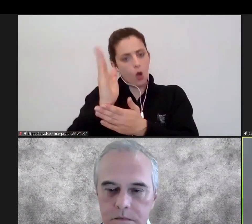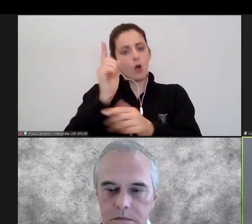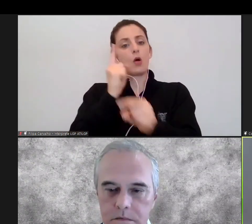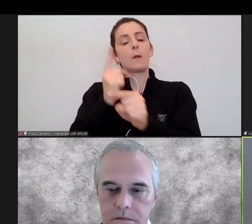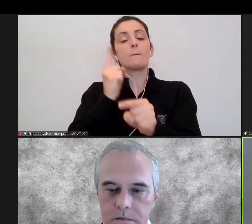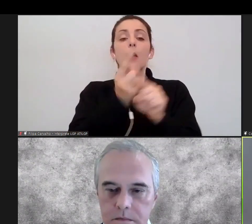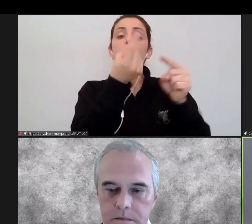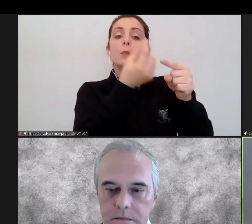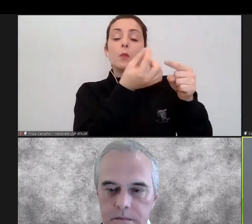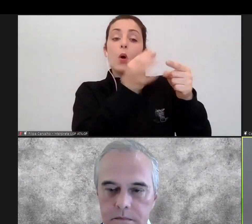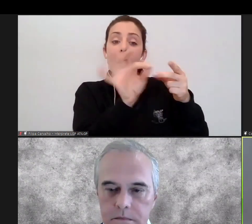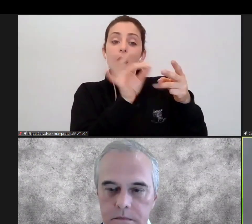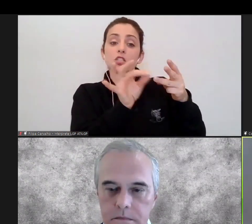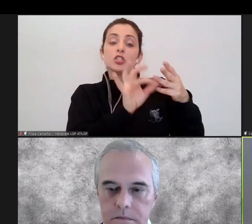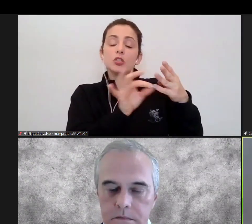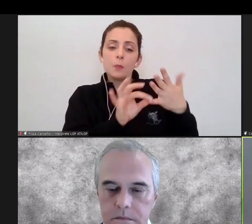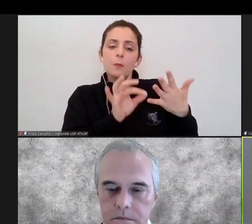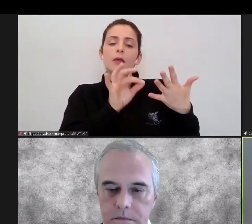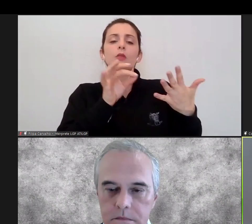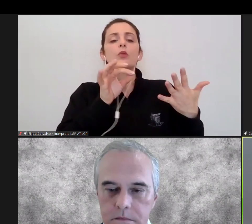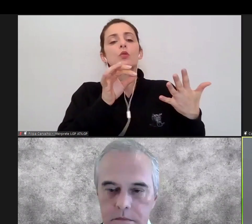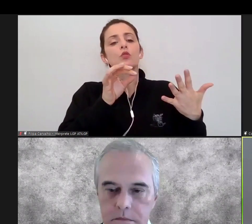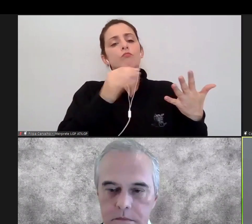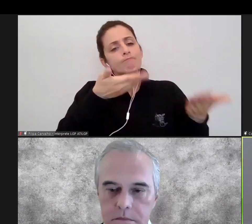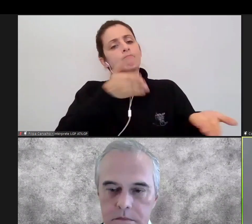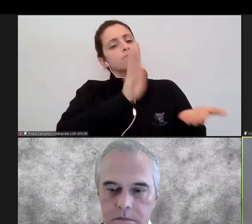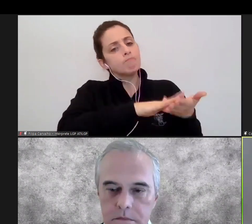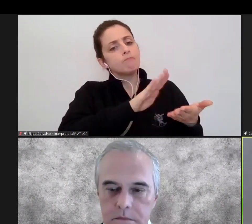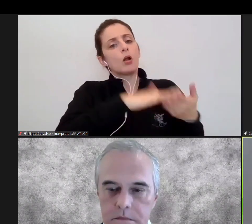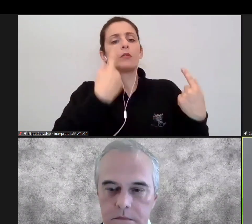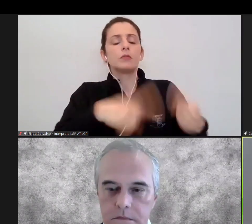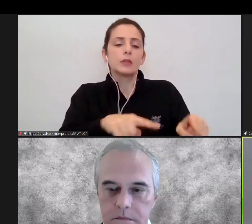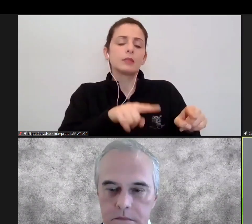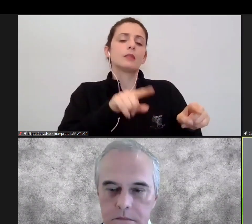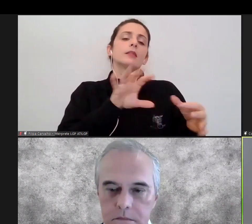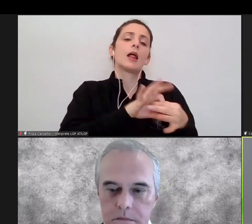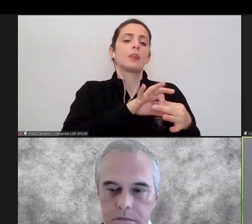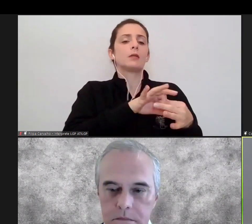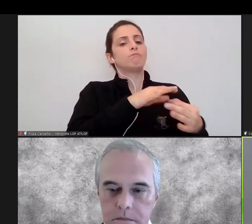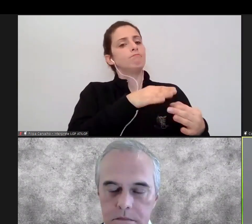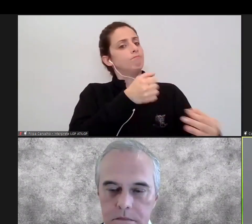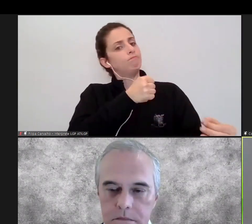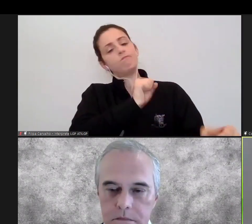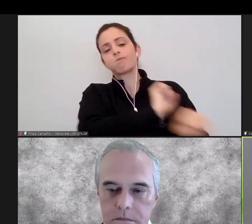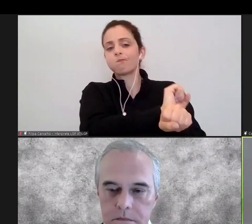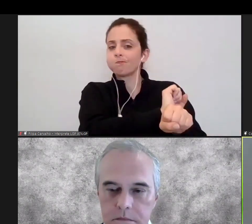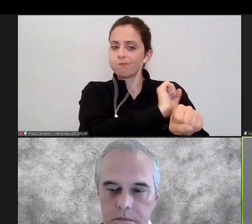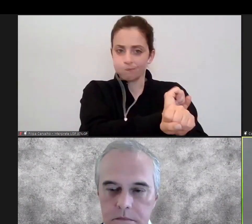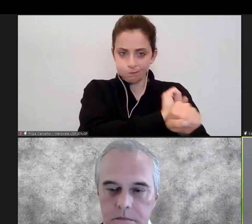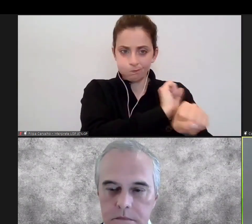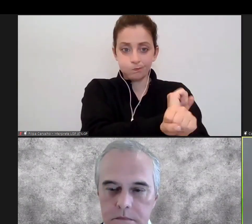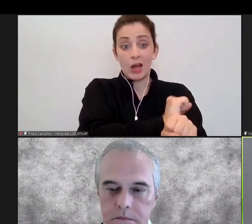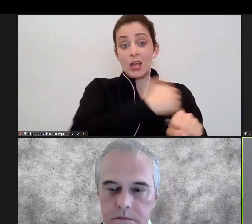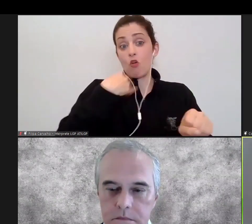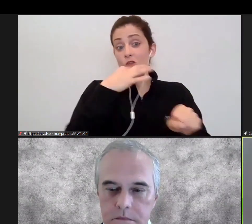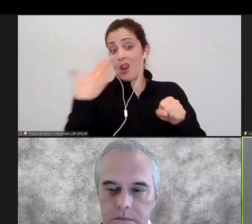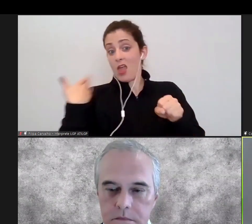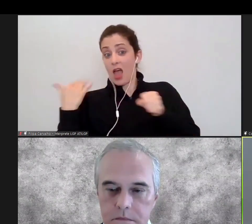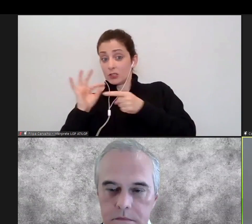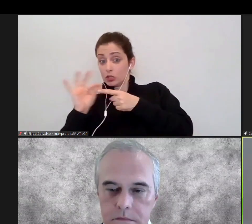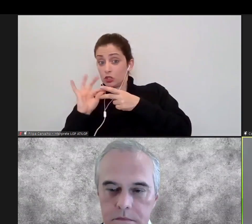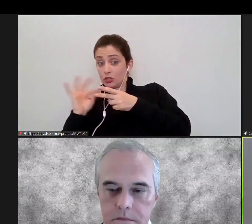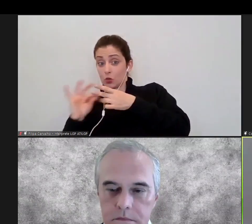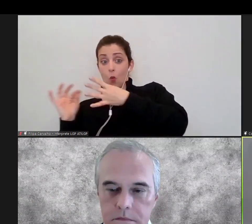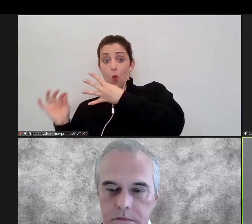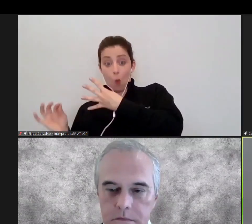aspectos que evidenciam, não é, enquanto fatores de impedimento, e que há aqueles que eu referi anteriormente. No